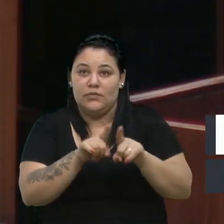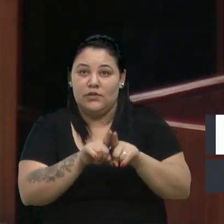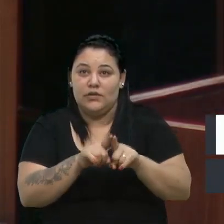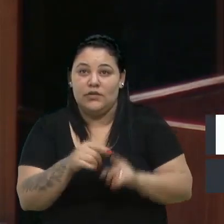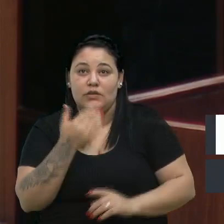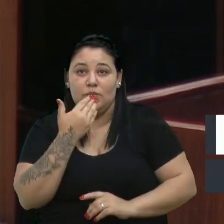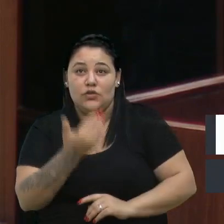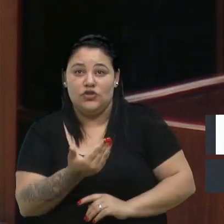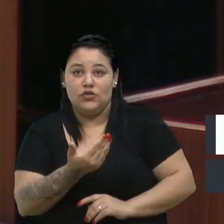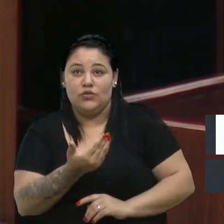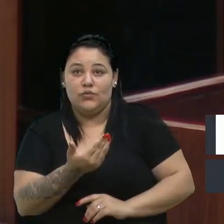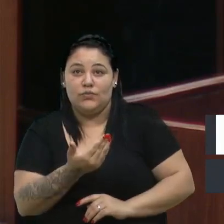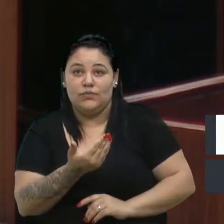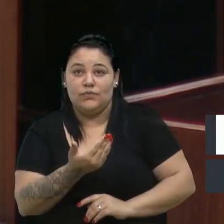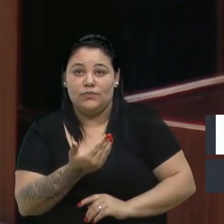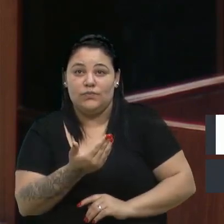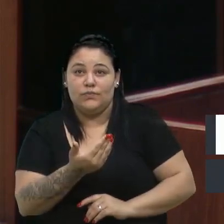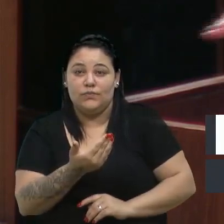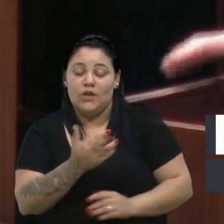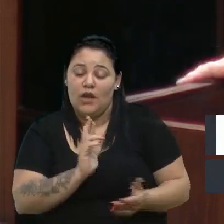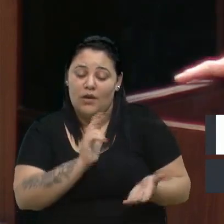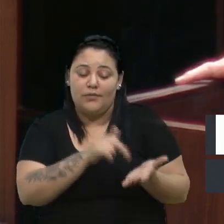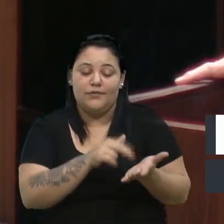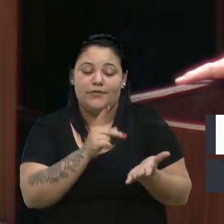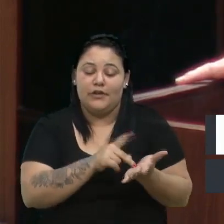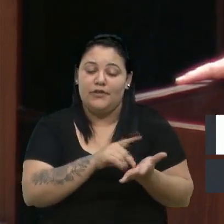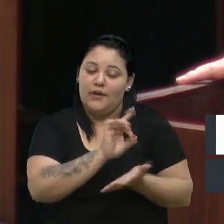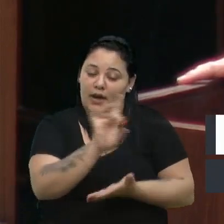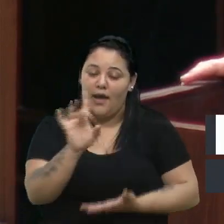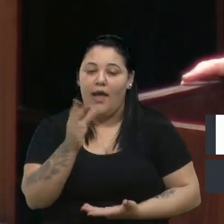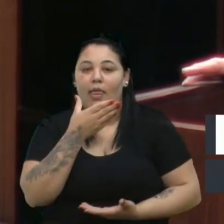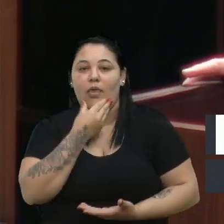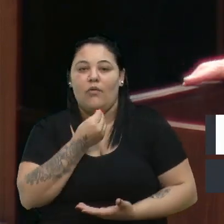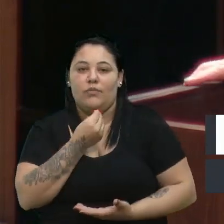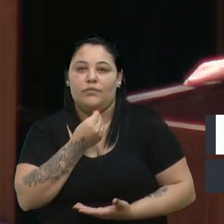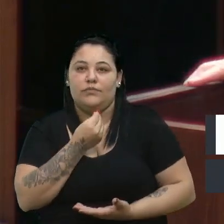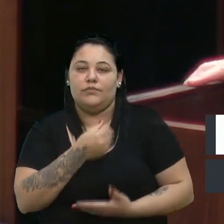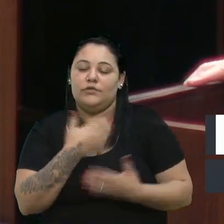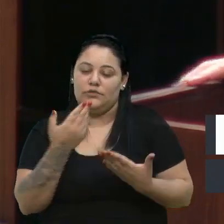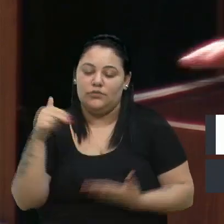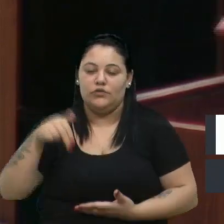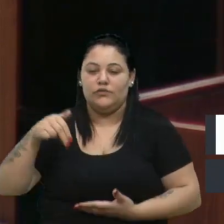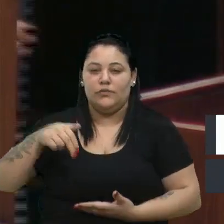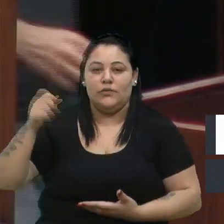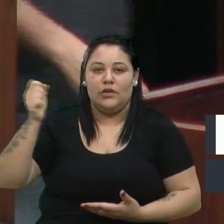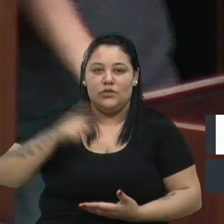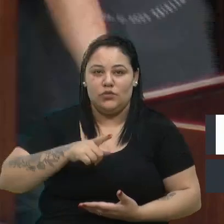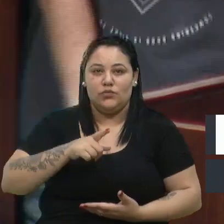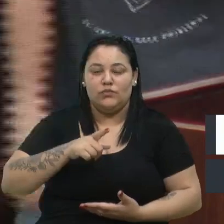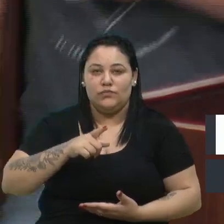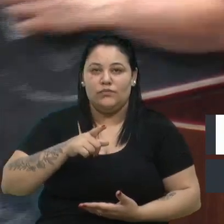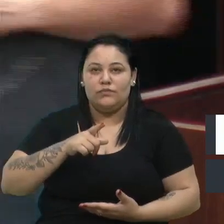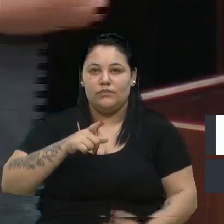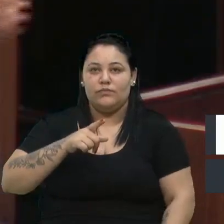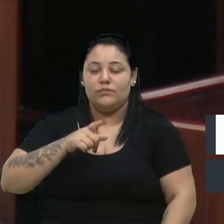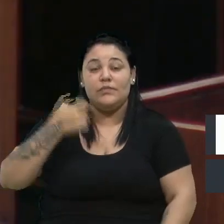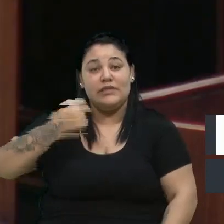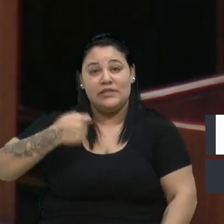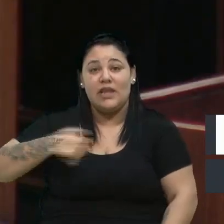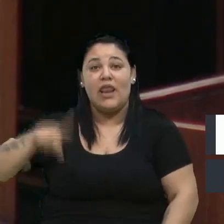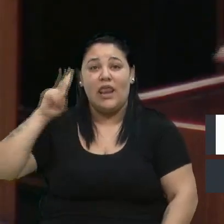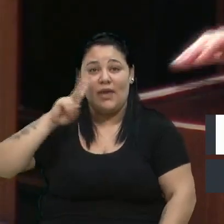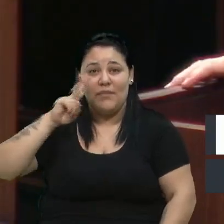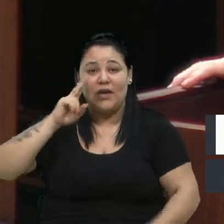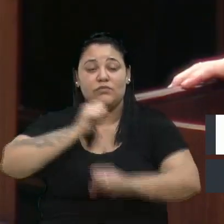chegue realmente a cada homem. Então, Novembro Azul deve ser lembrado,